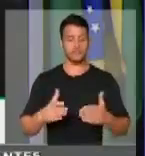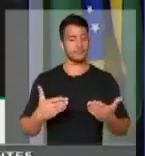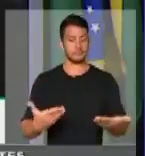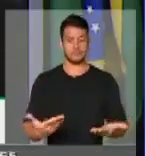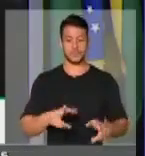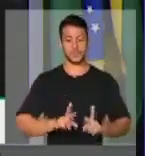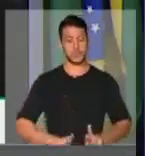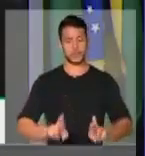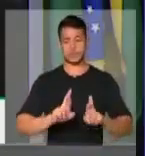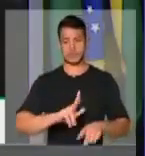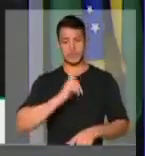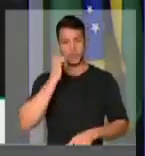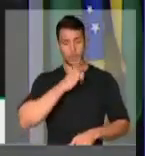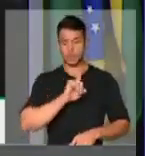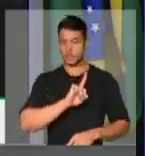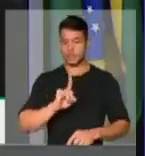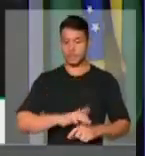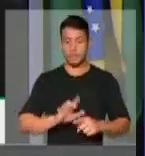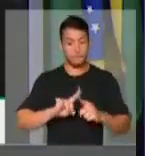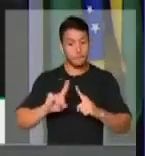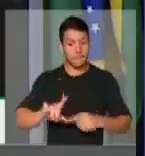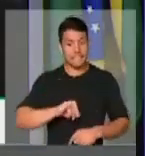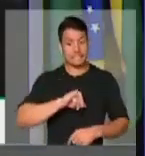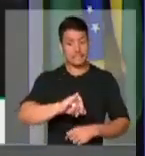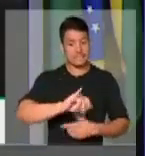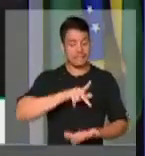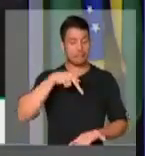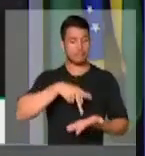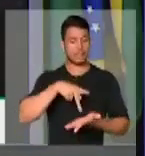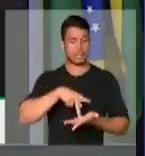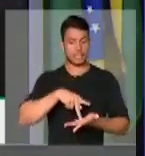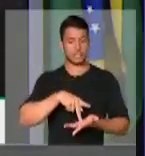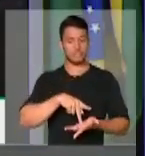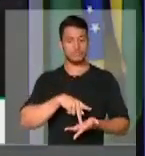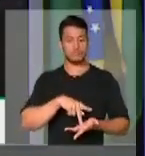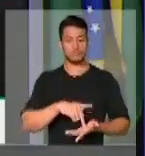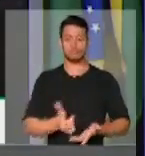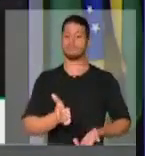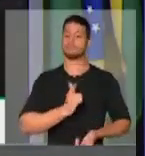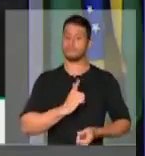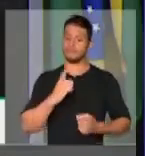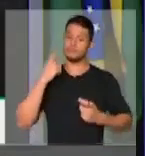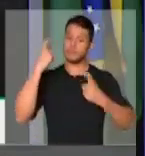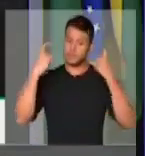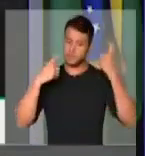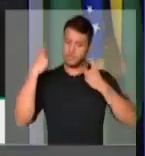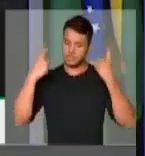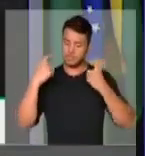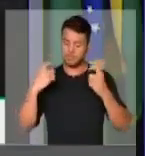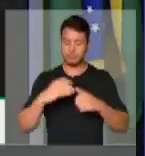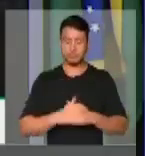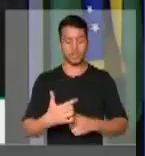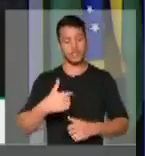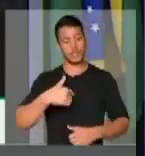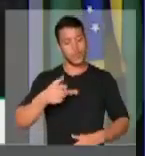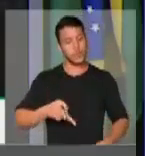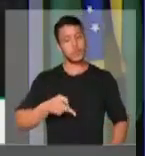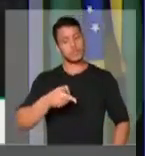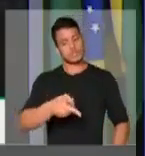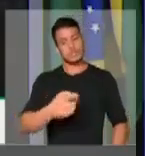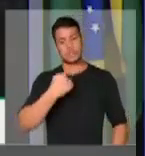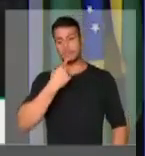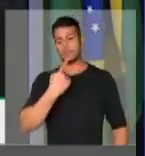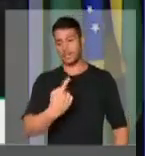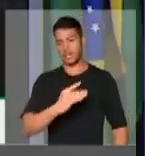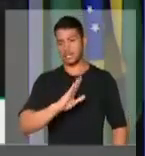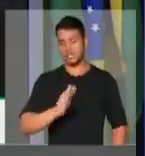Espero que não. Mas se for, trata-se de um caminho preocupante. Sempre falei e repito que o caminho para